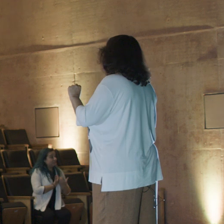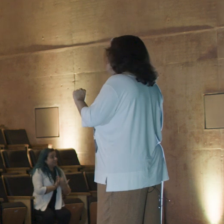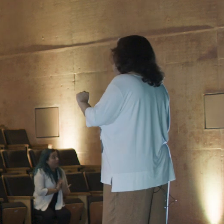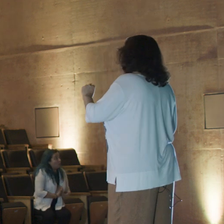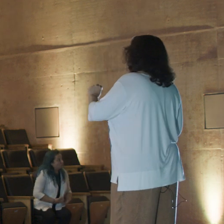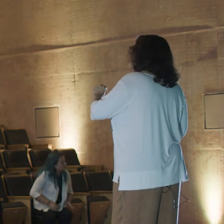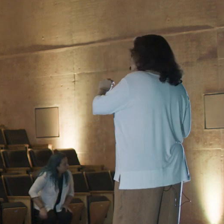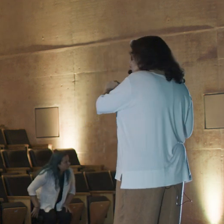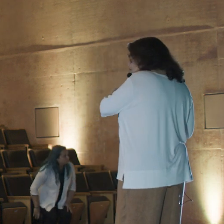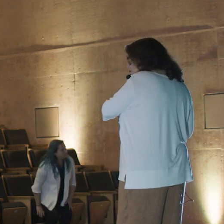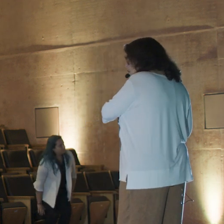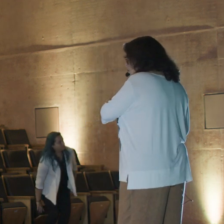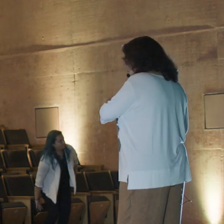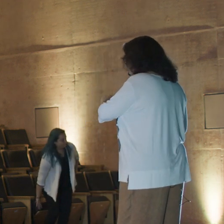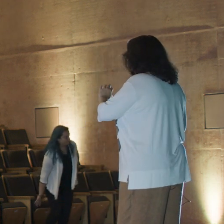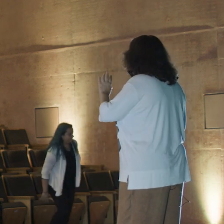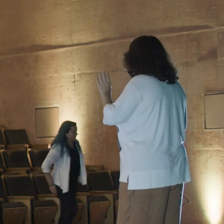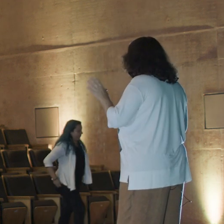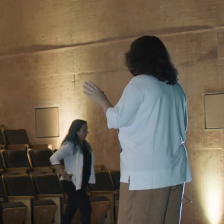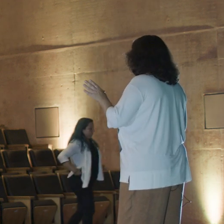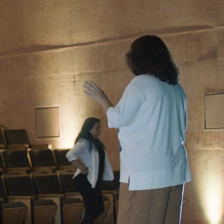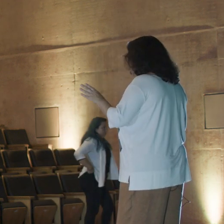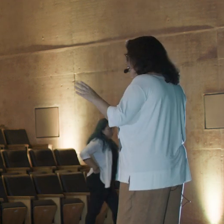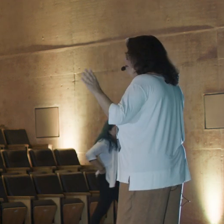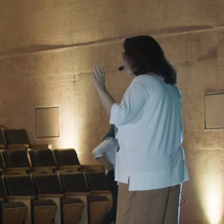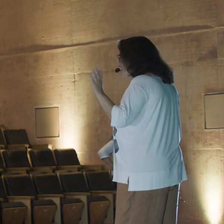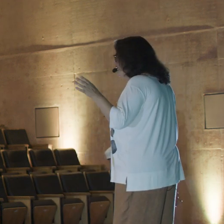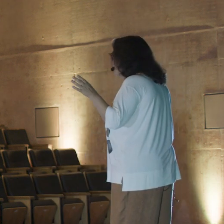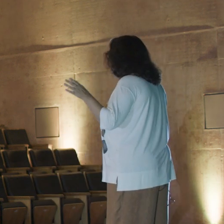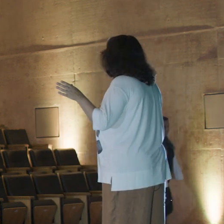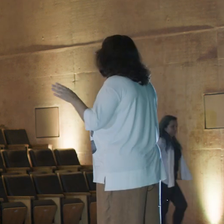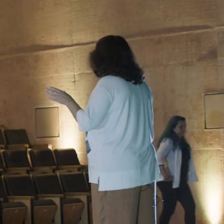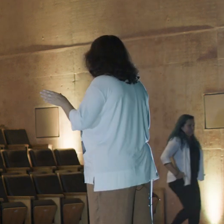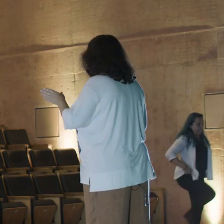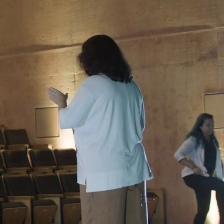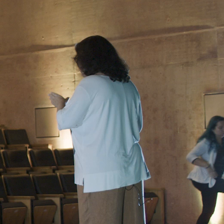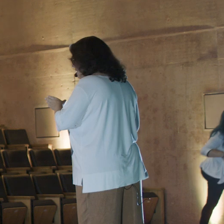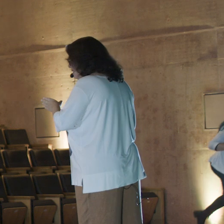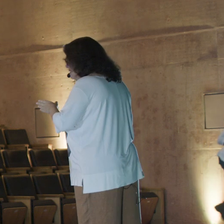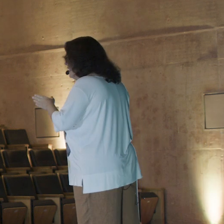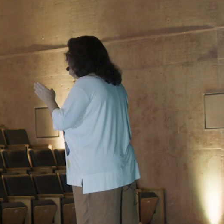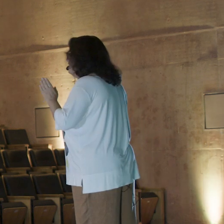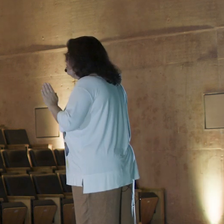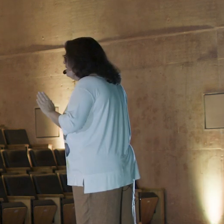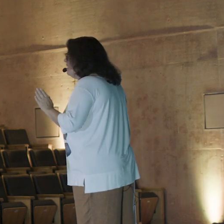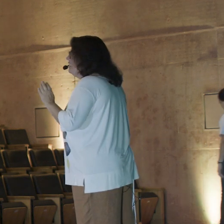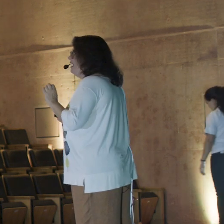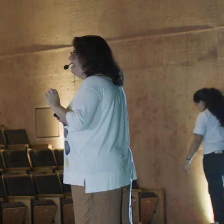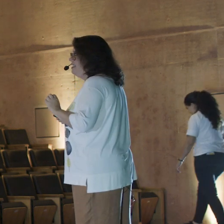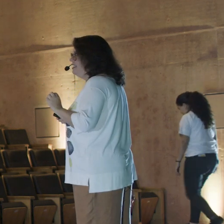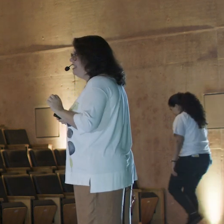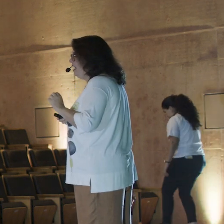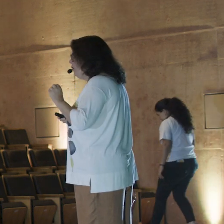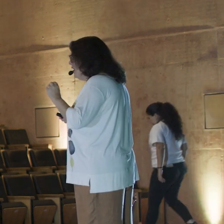era armazenar de tudo um pouco. Ao contrário, a pequena área útil das gavetas indica que